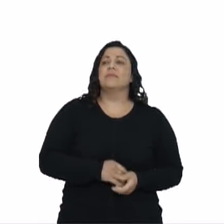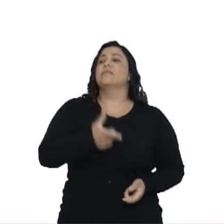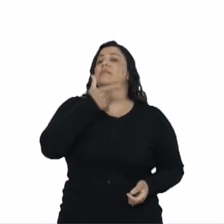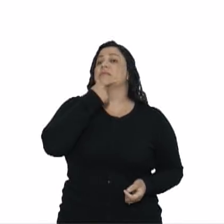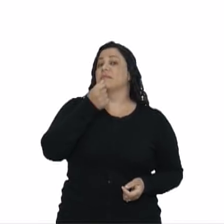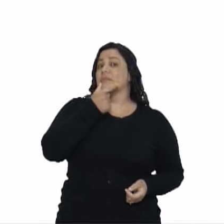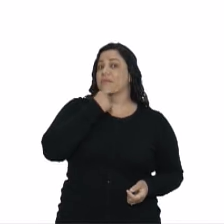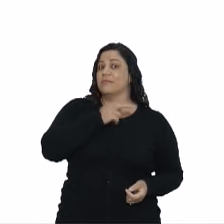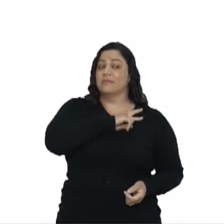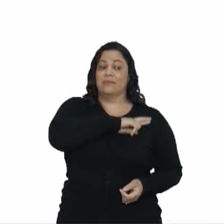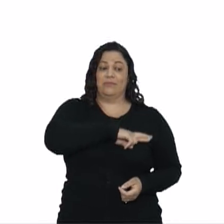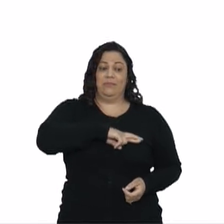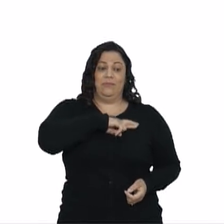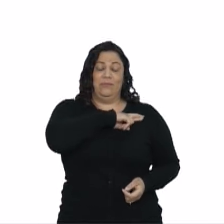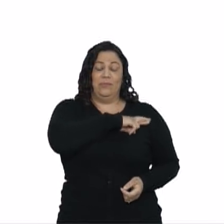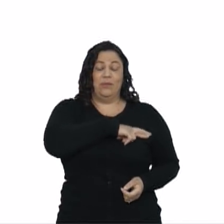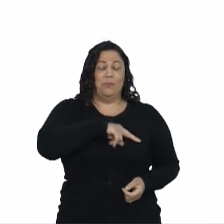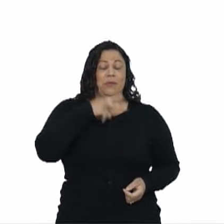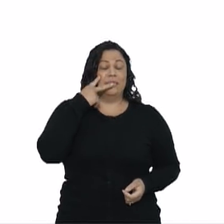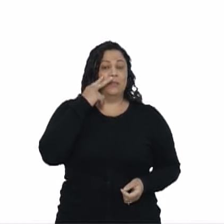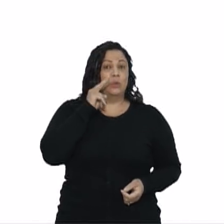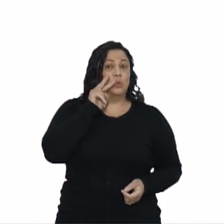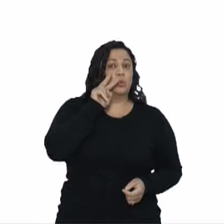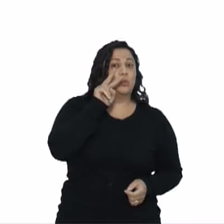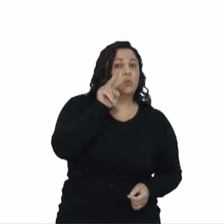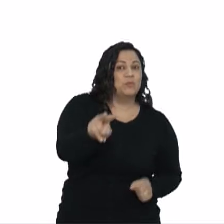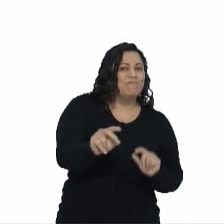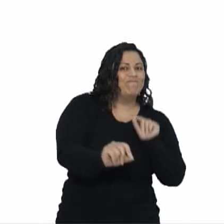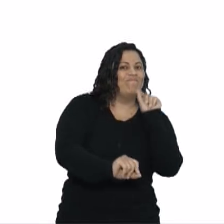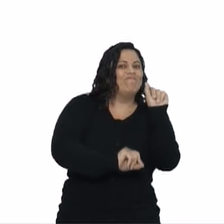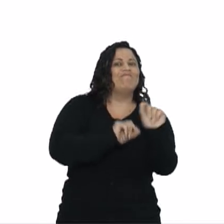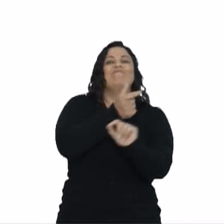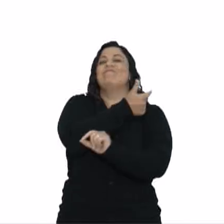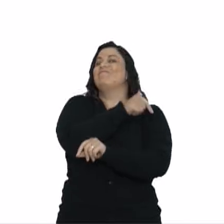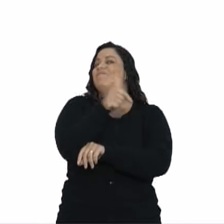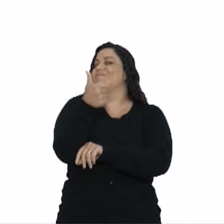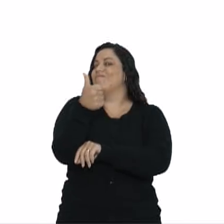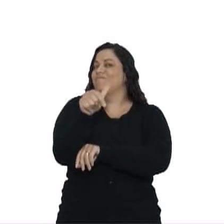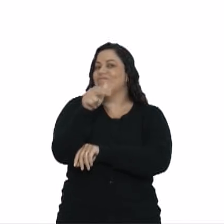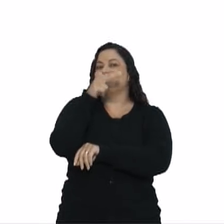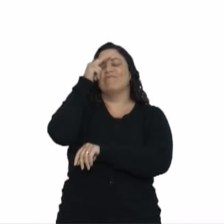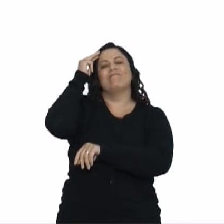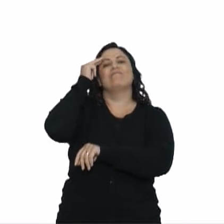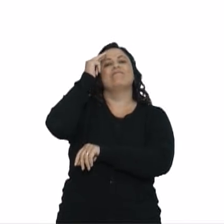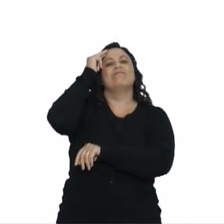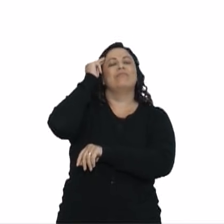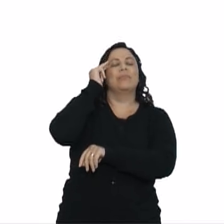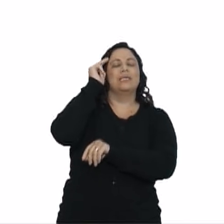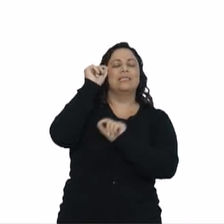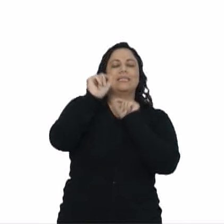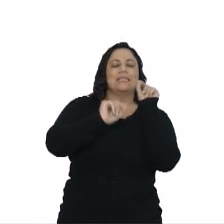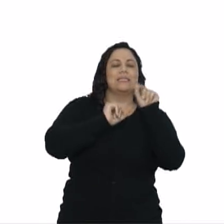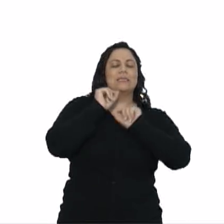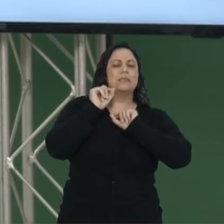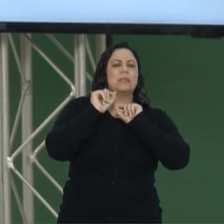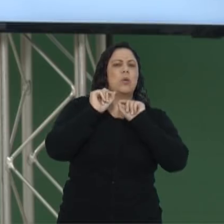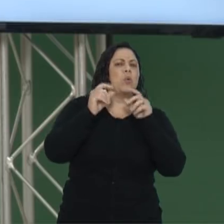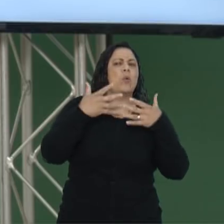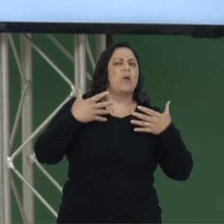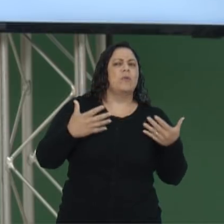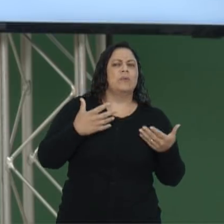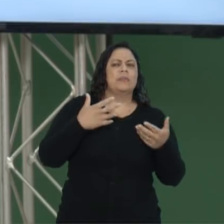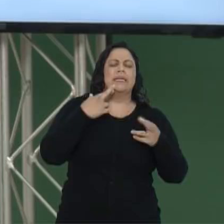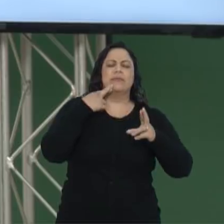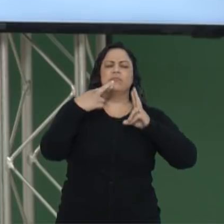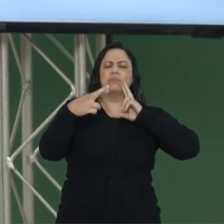viu, não tem imaginação. Na sinopse, há a ideia de crítica social. Qual é a crítica social